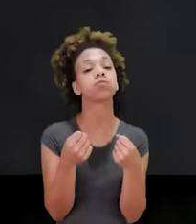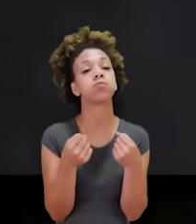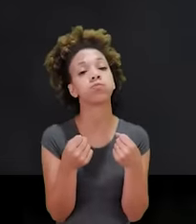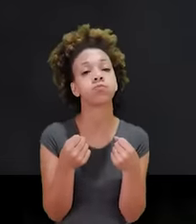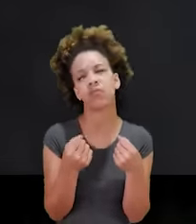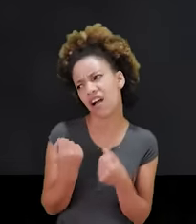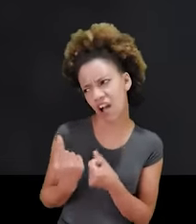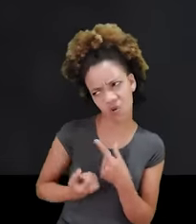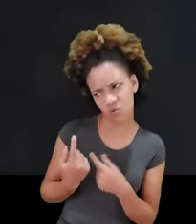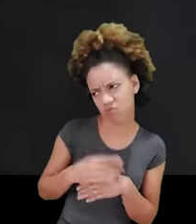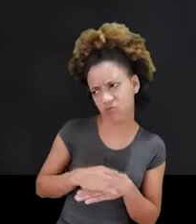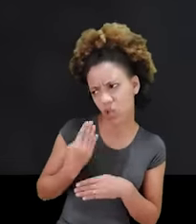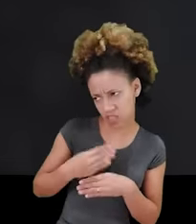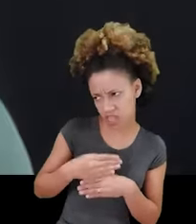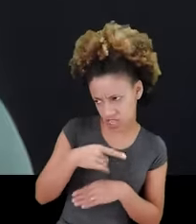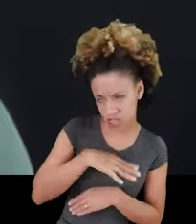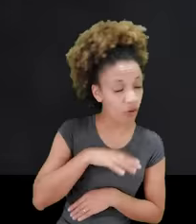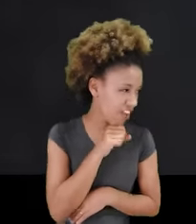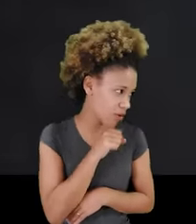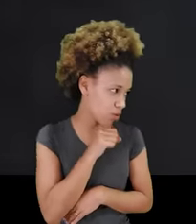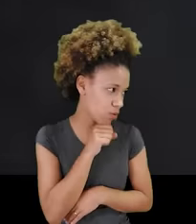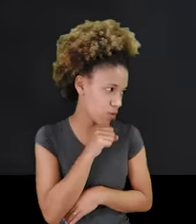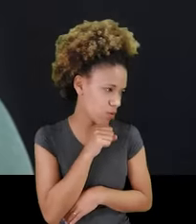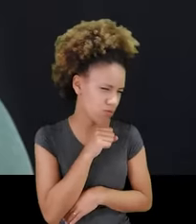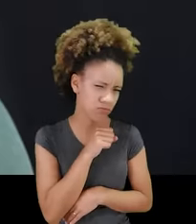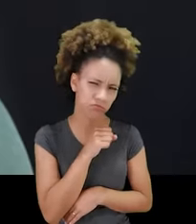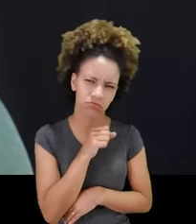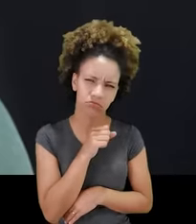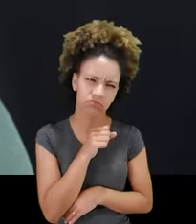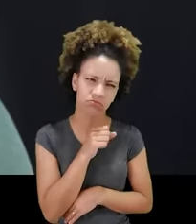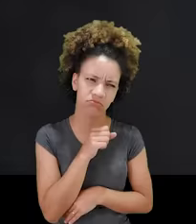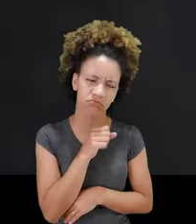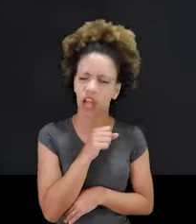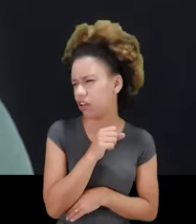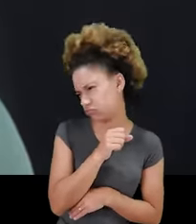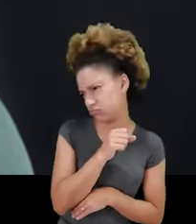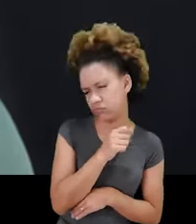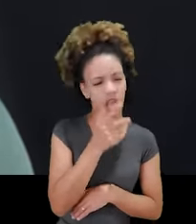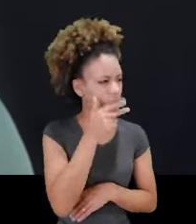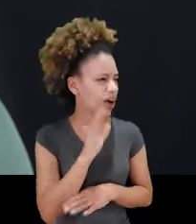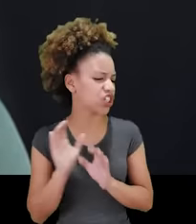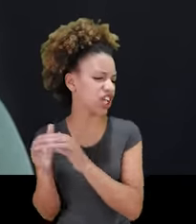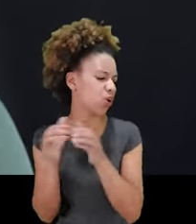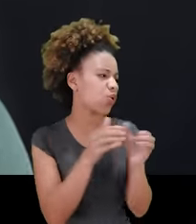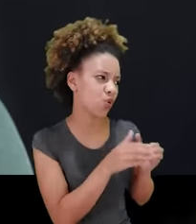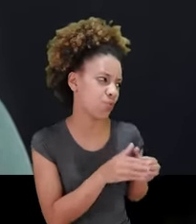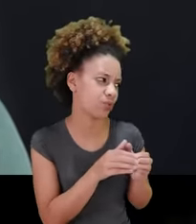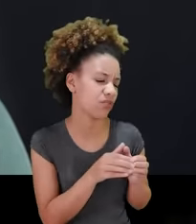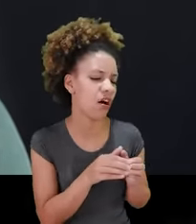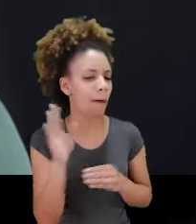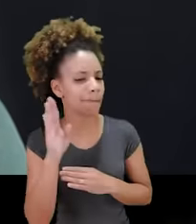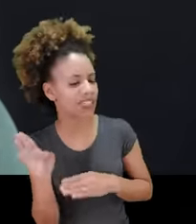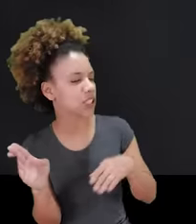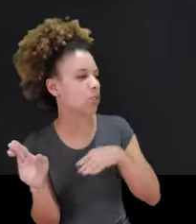Alguns, sabe? O taxista daqui de Portugal? É o velho. Eu acho que a gente está falando de geração. Eu acho que ficou muito português do Brasil,